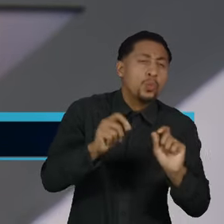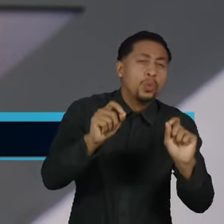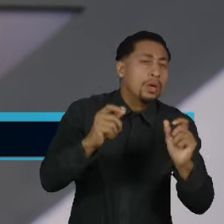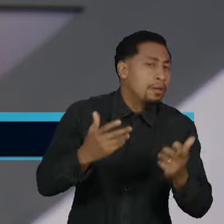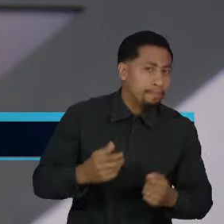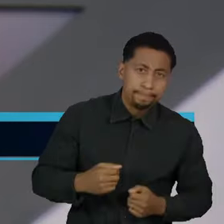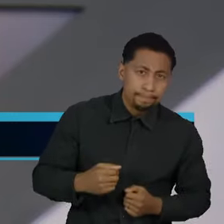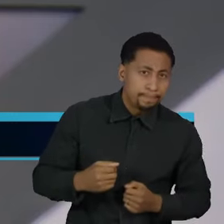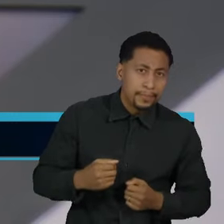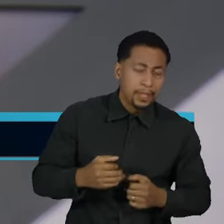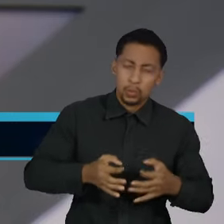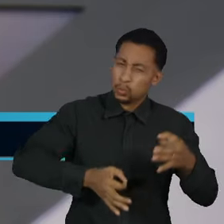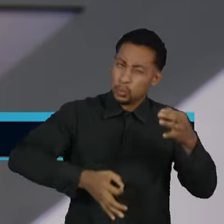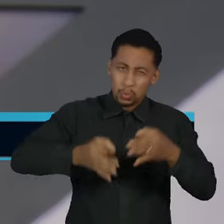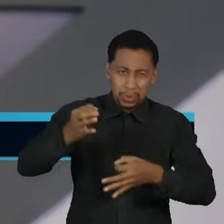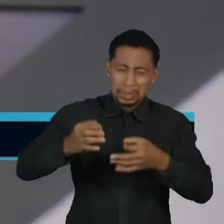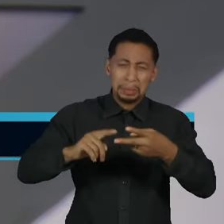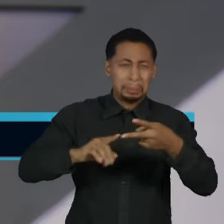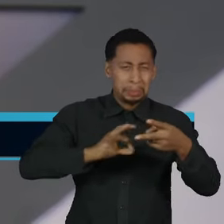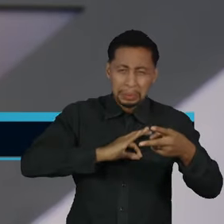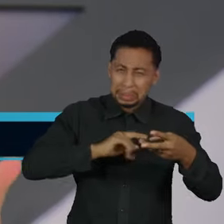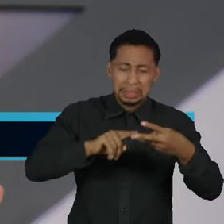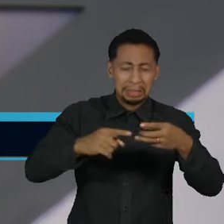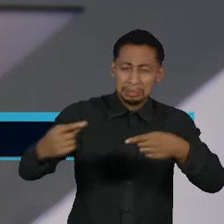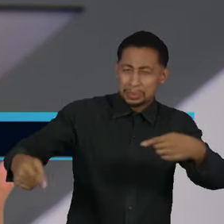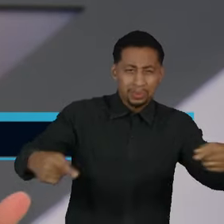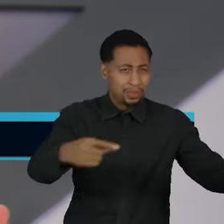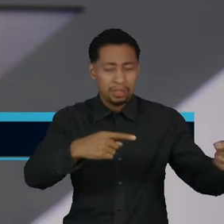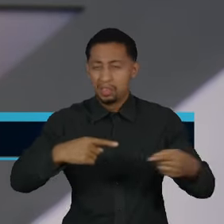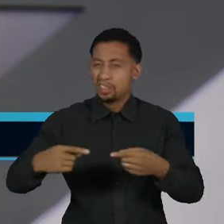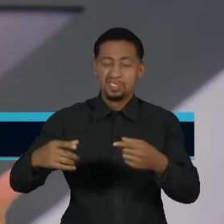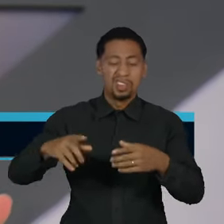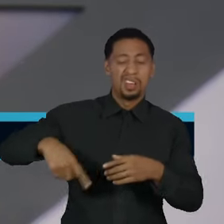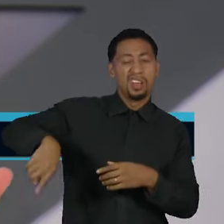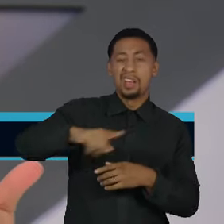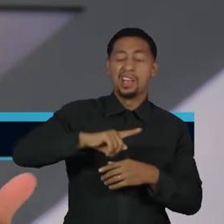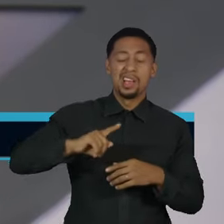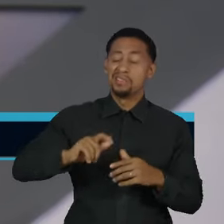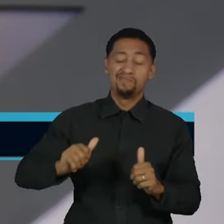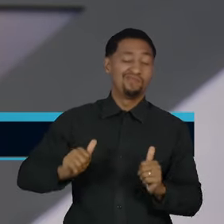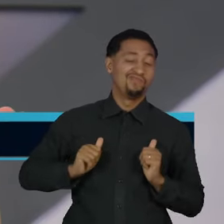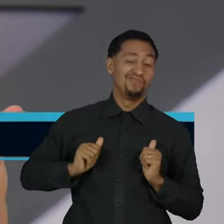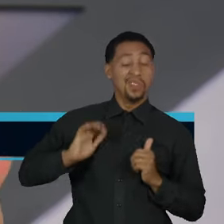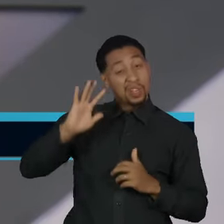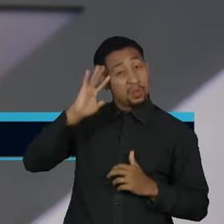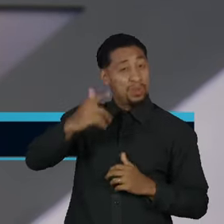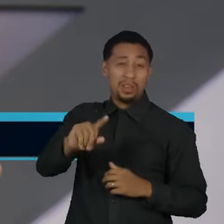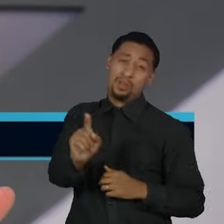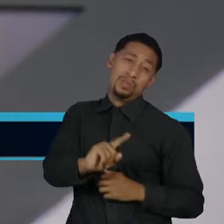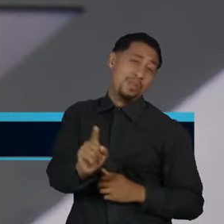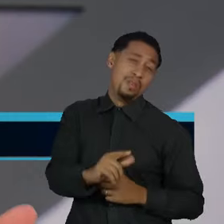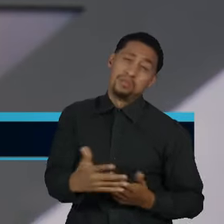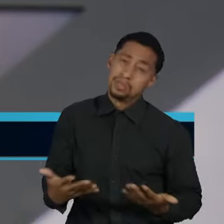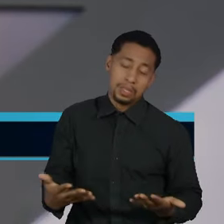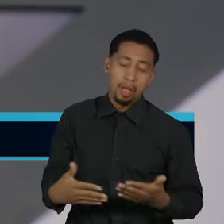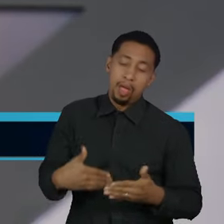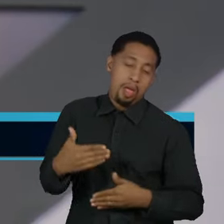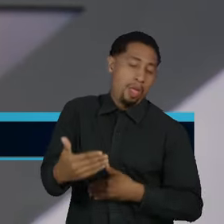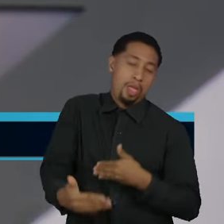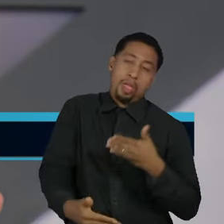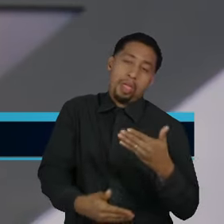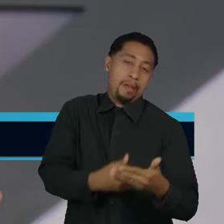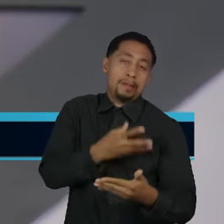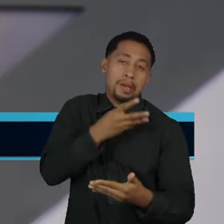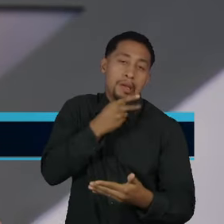relações, são promíscuas, e o quanto o sistema político acaba não se renovando